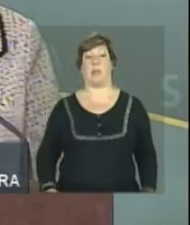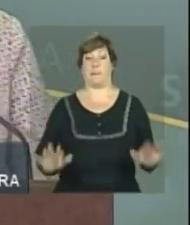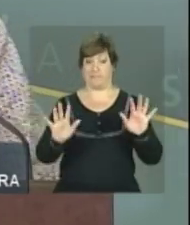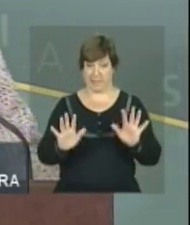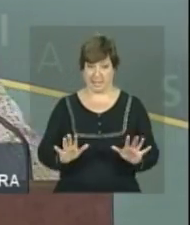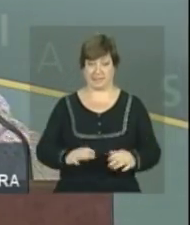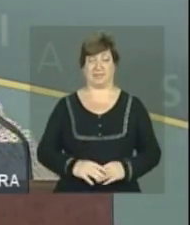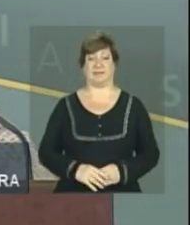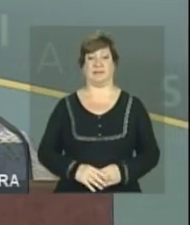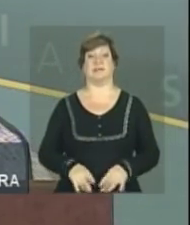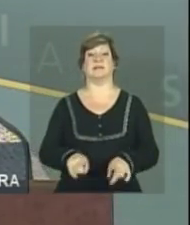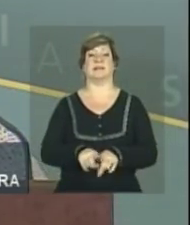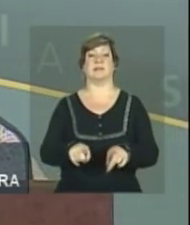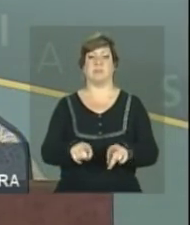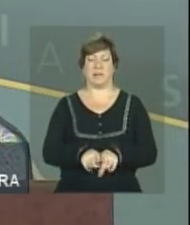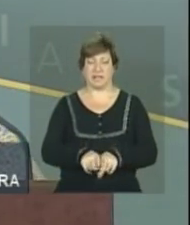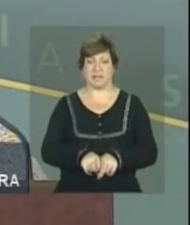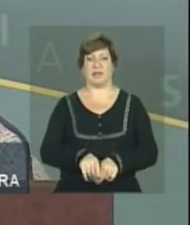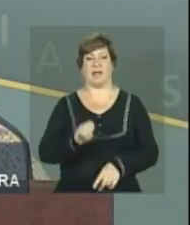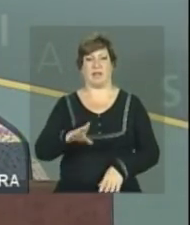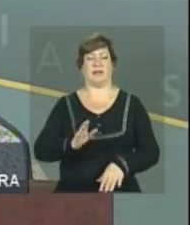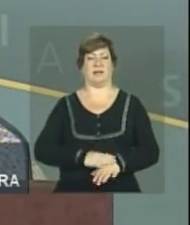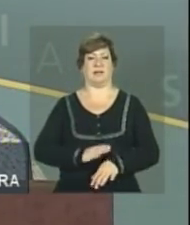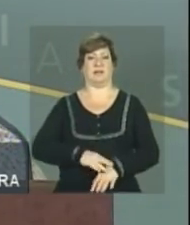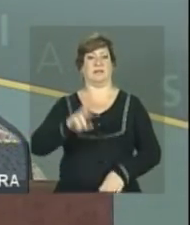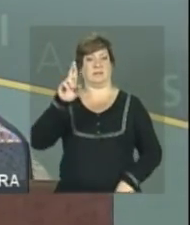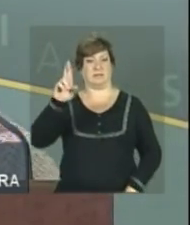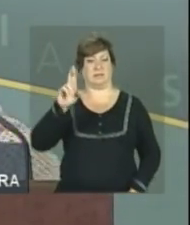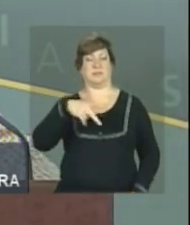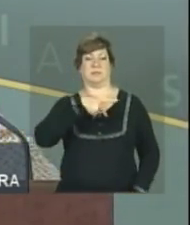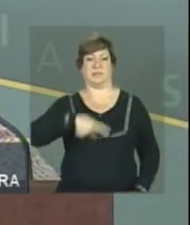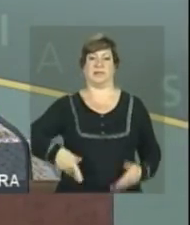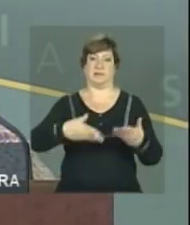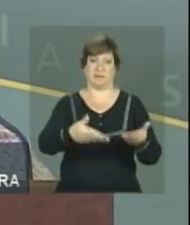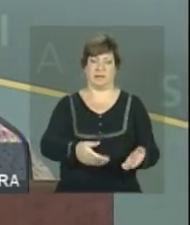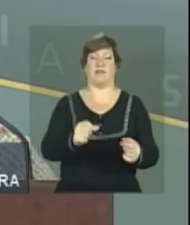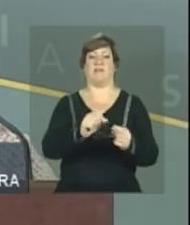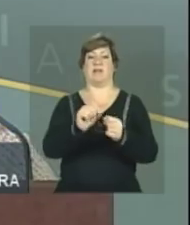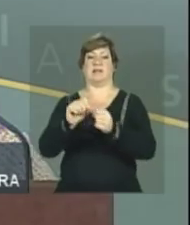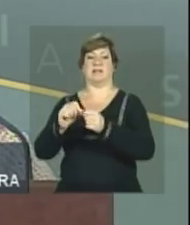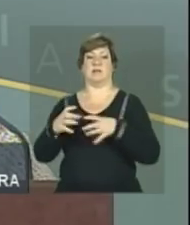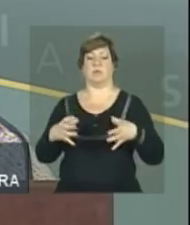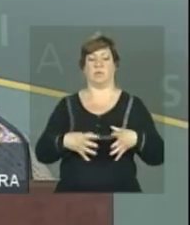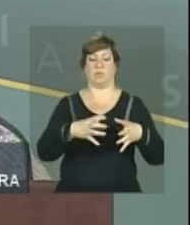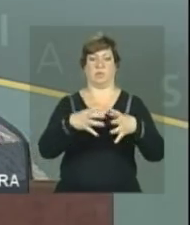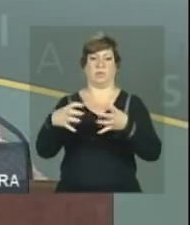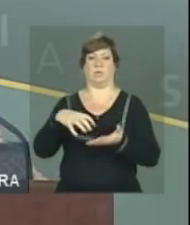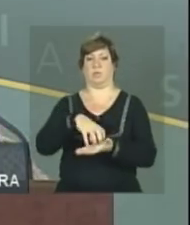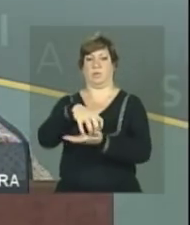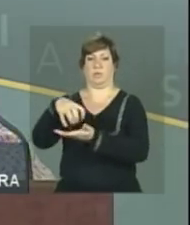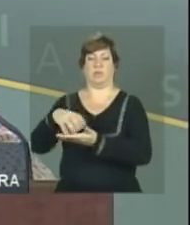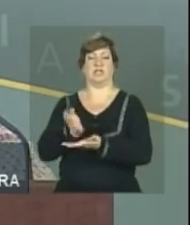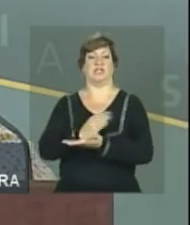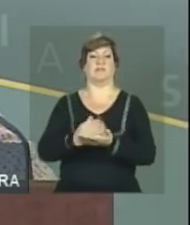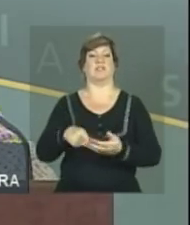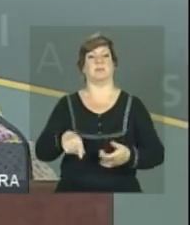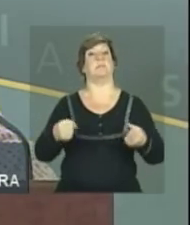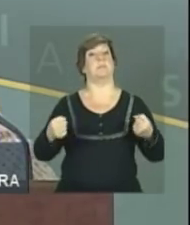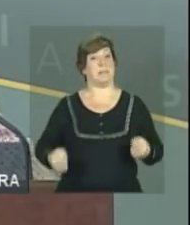Mas também cabe ao presidente construir a equipe que divide esse